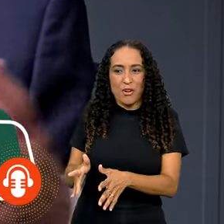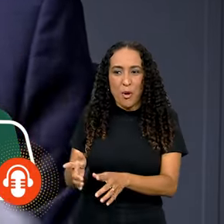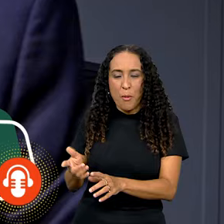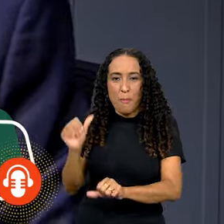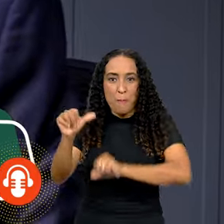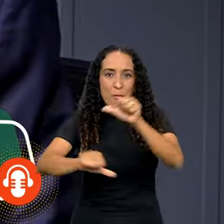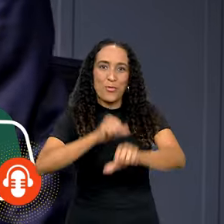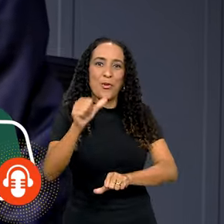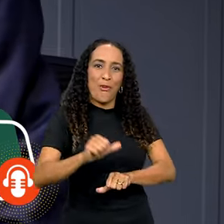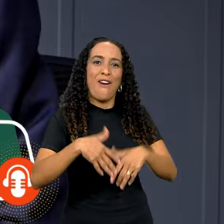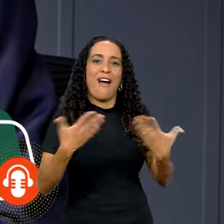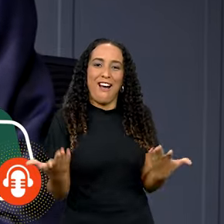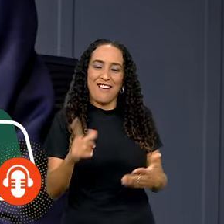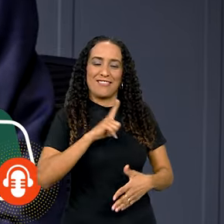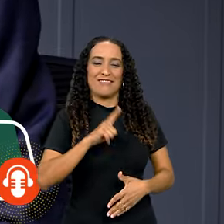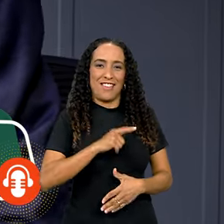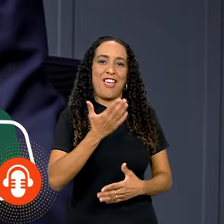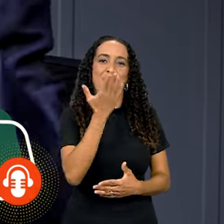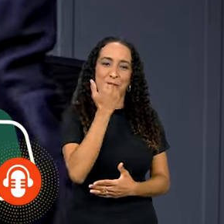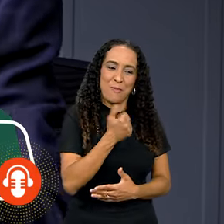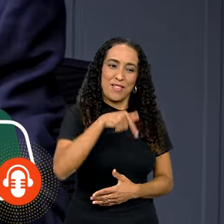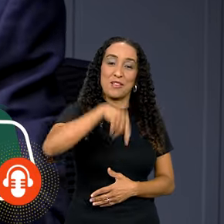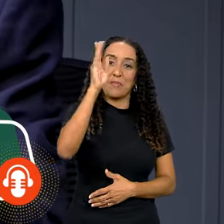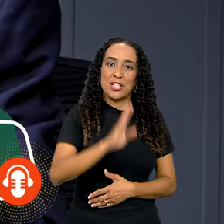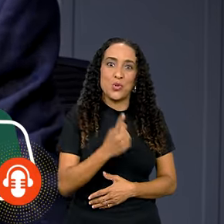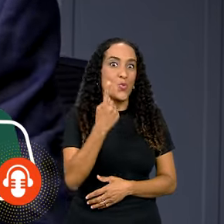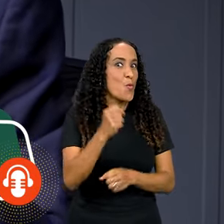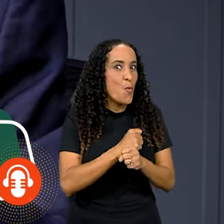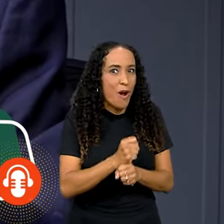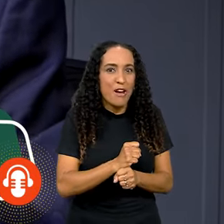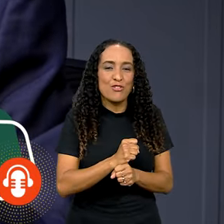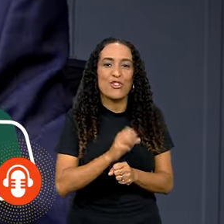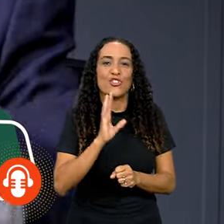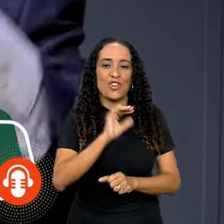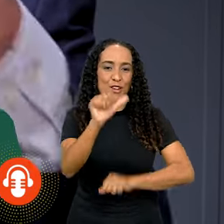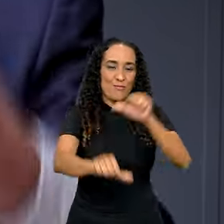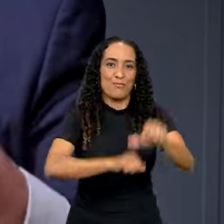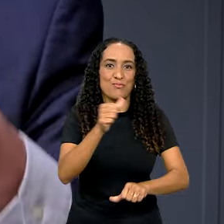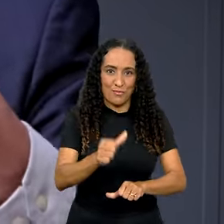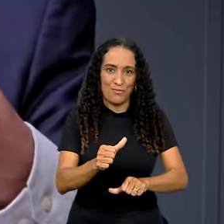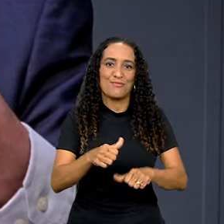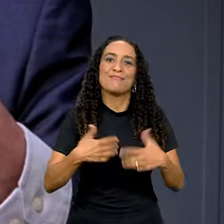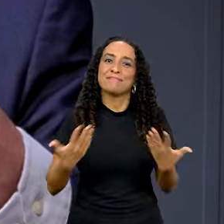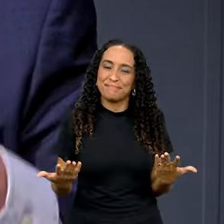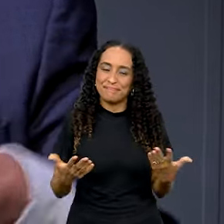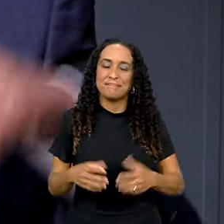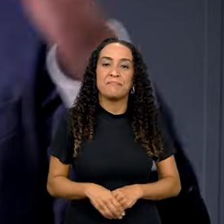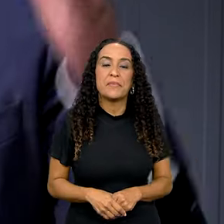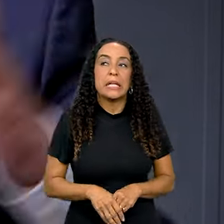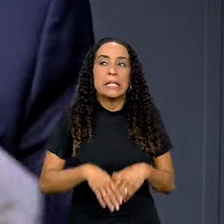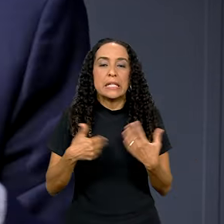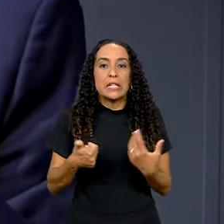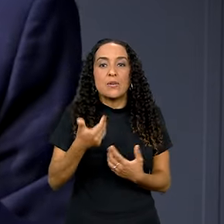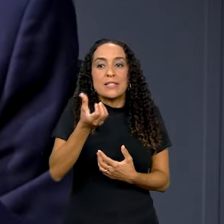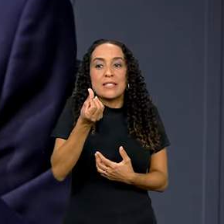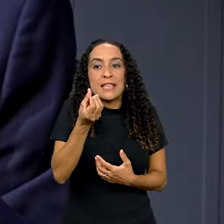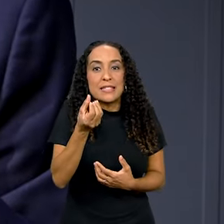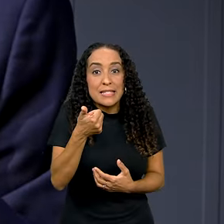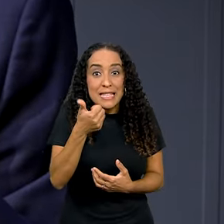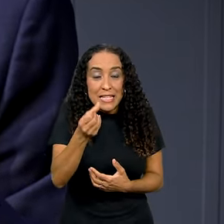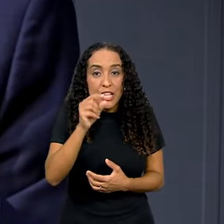passaram a ter alimentação no Brasil em um ano não é aqui caiu não é de